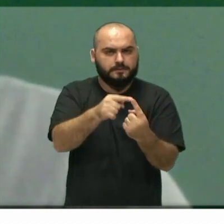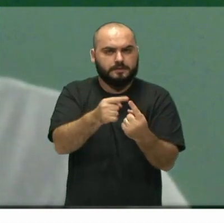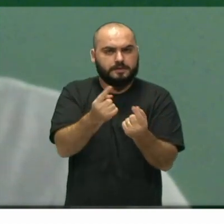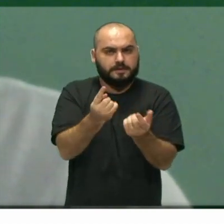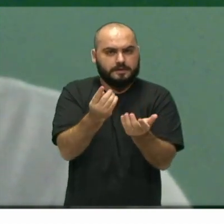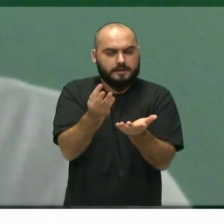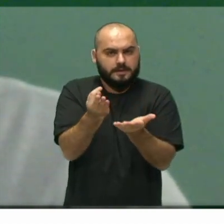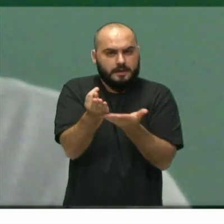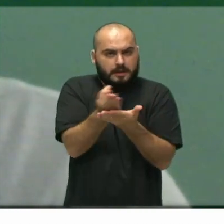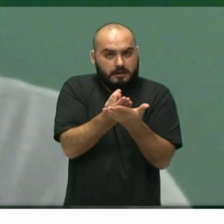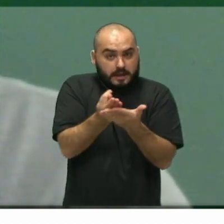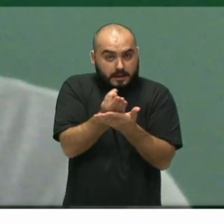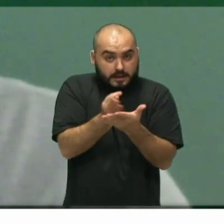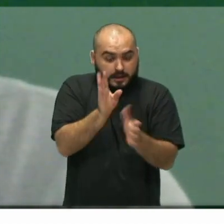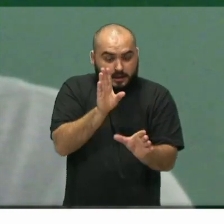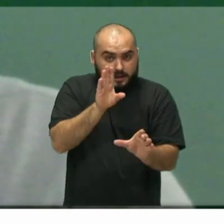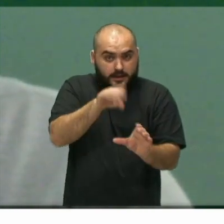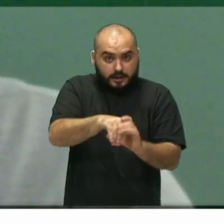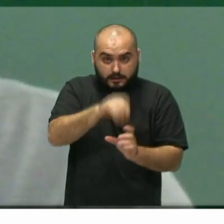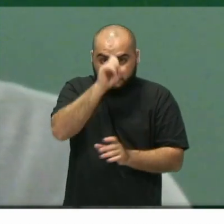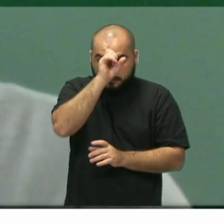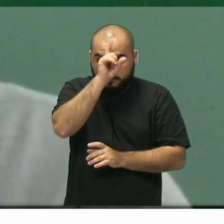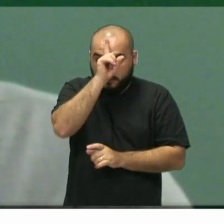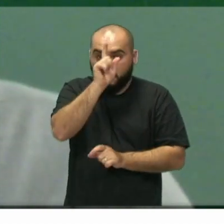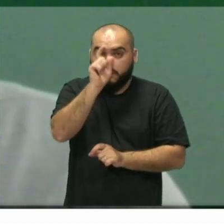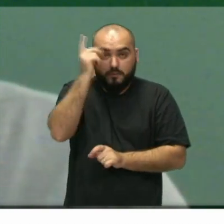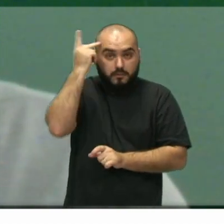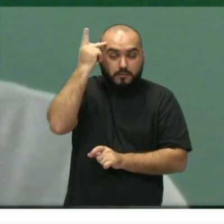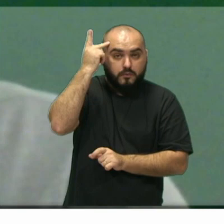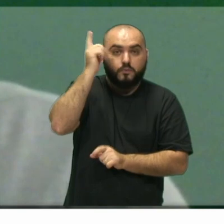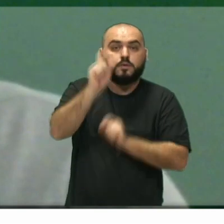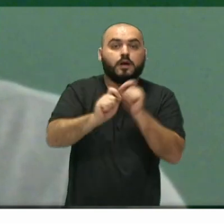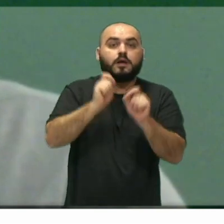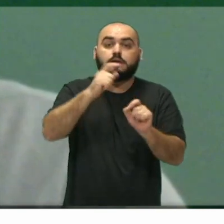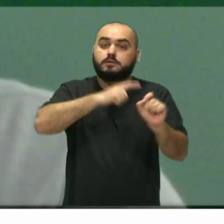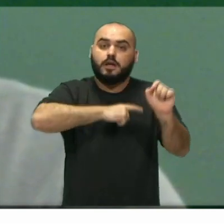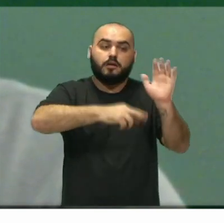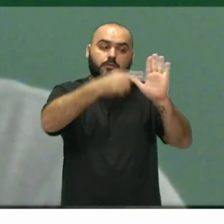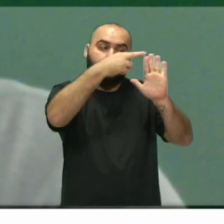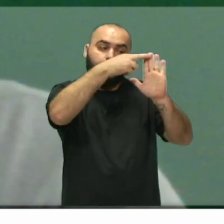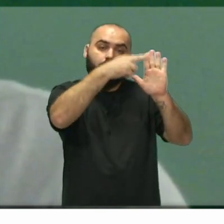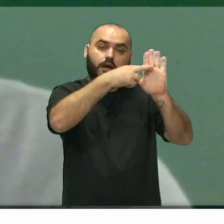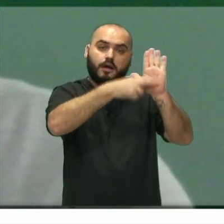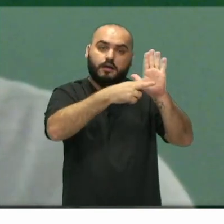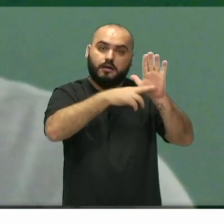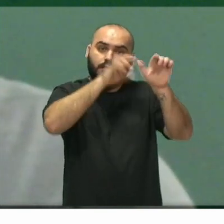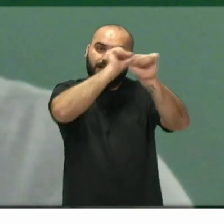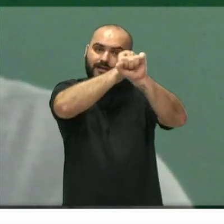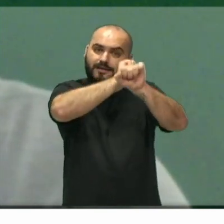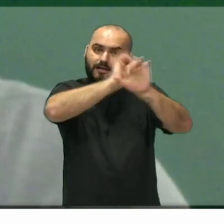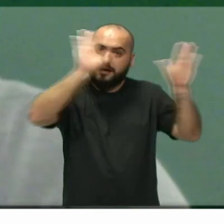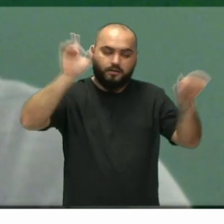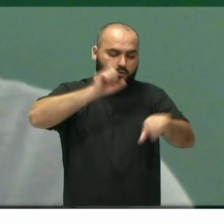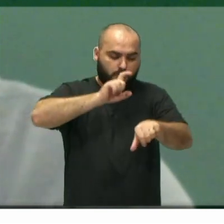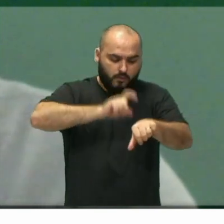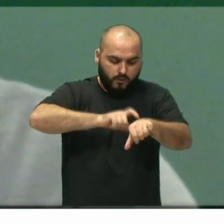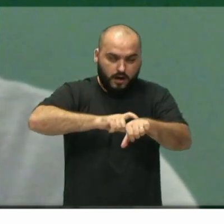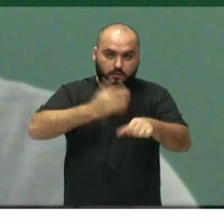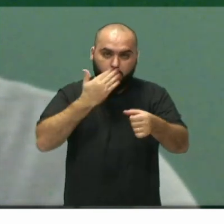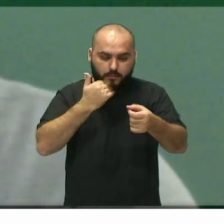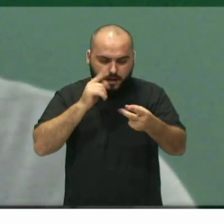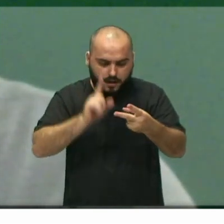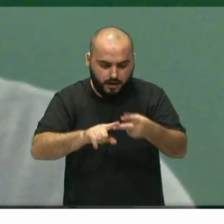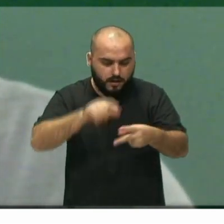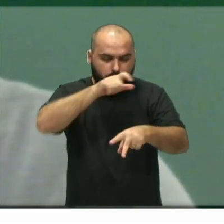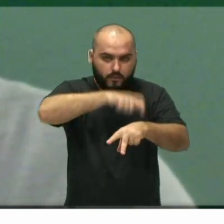hospital psiquiátrico é o fato de que eu tenho as regras ali muito bem definidas. Eu tenho horário para comer, eu tenho horário para